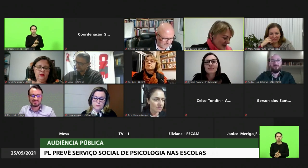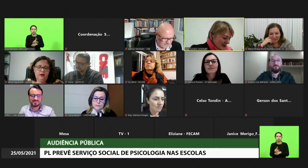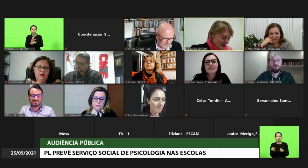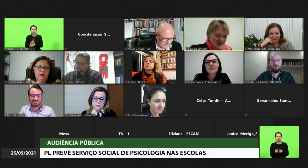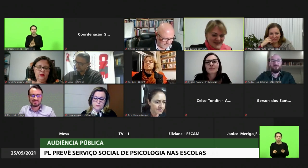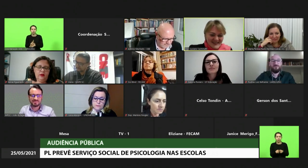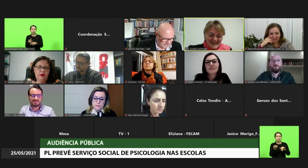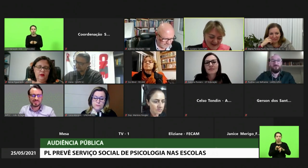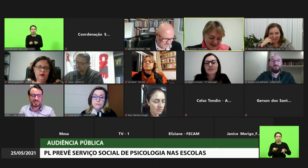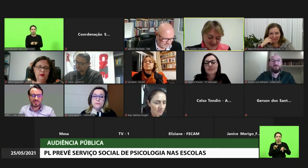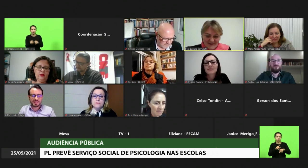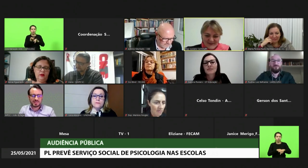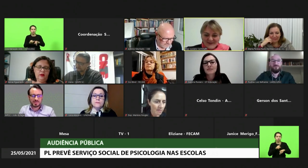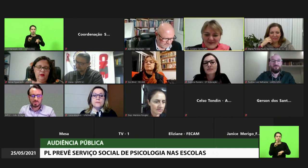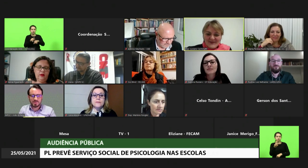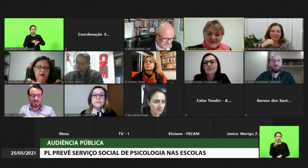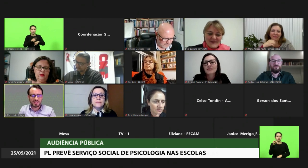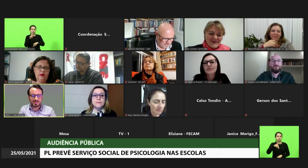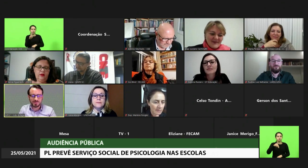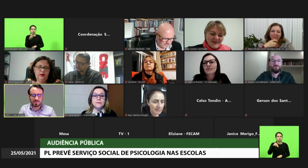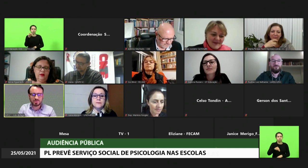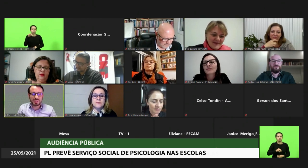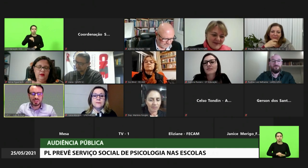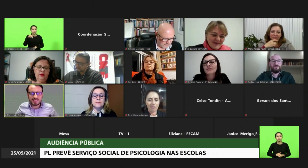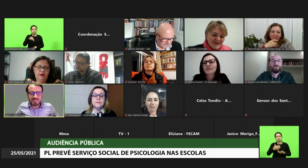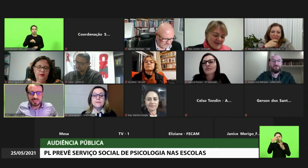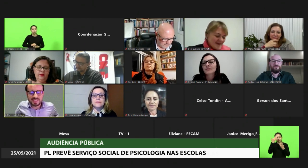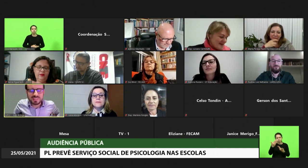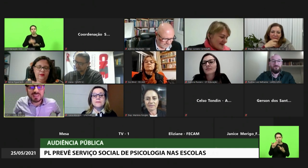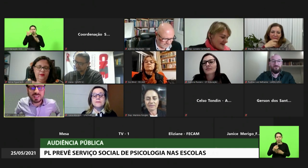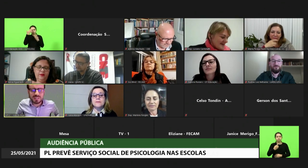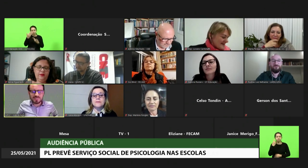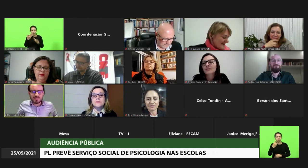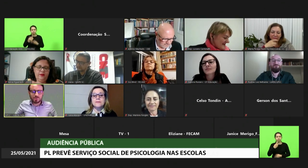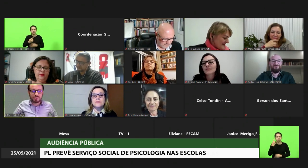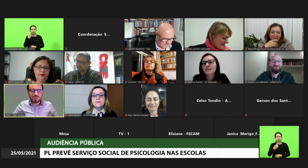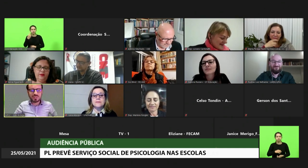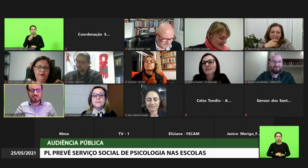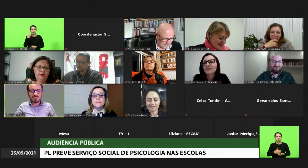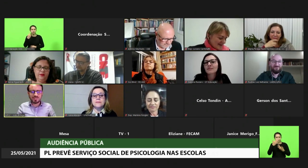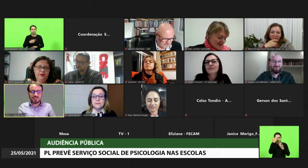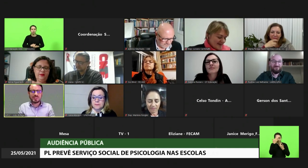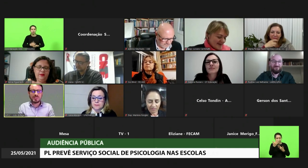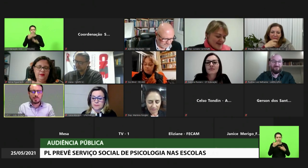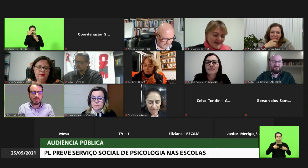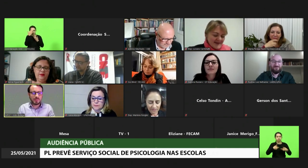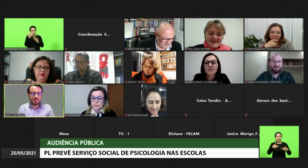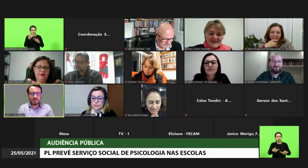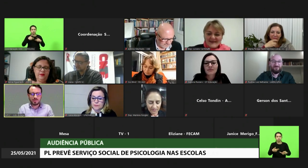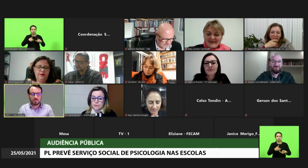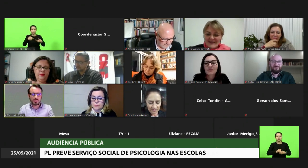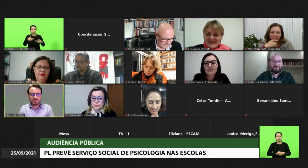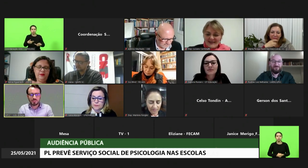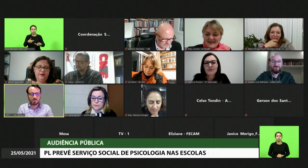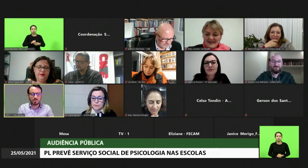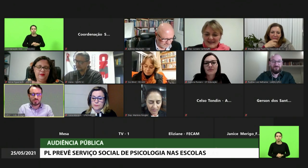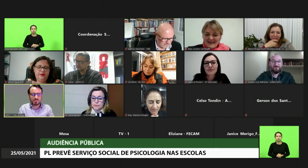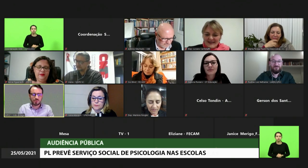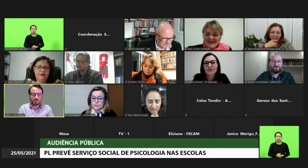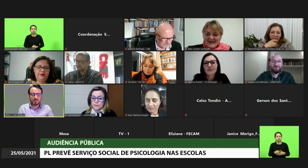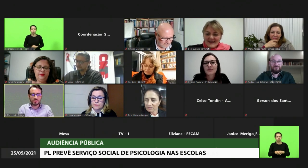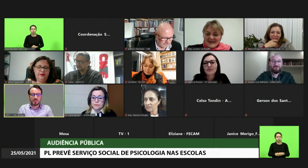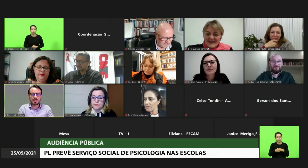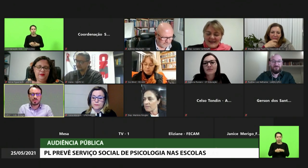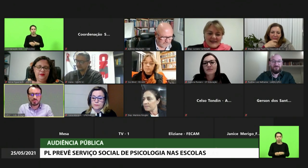manifestação de 5 minutos. Obrigado, deputada, agradecendo o convite, cumprimentando